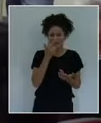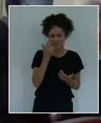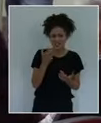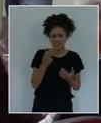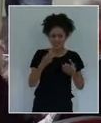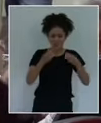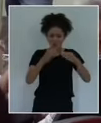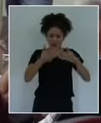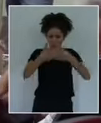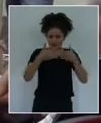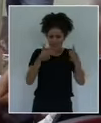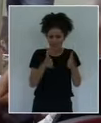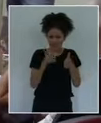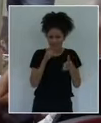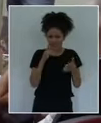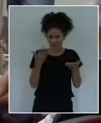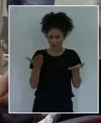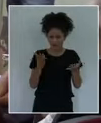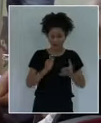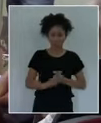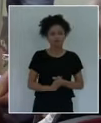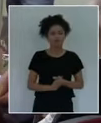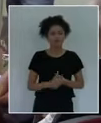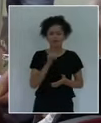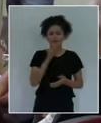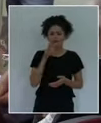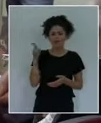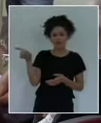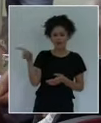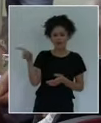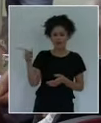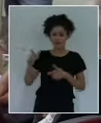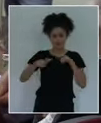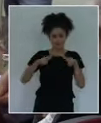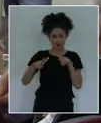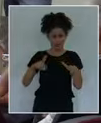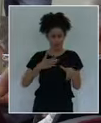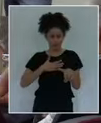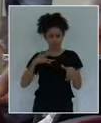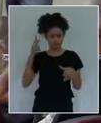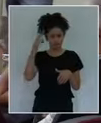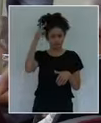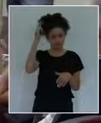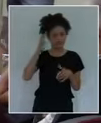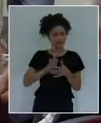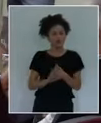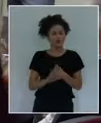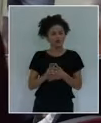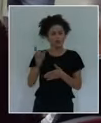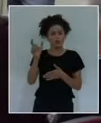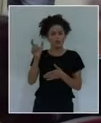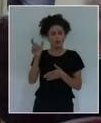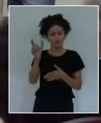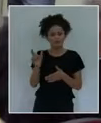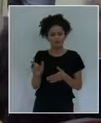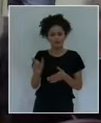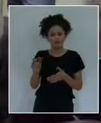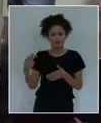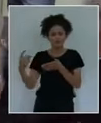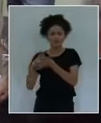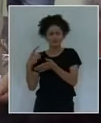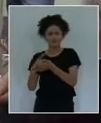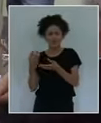uma confusão, o cara falou, Machado, tem um negócio, você levanta, vai levantando aos poucos, vai saindo a água devagarinho, vai saindo